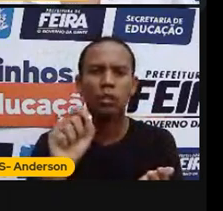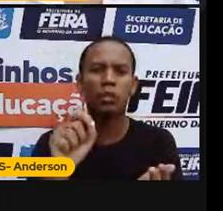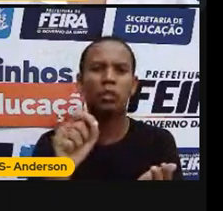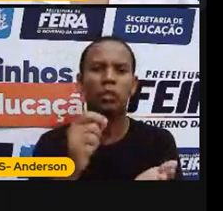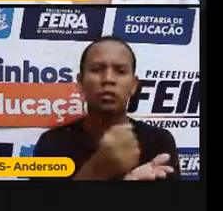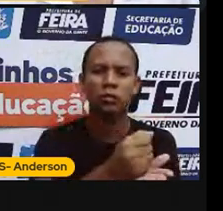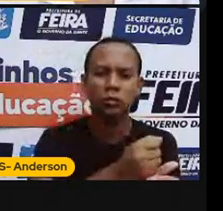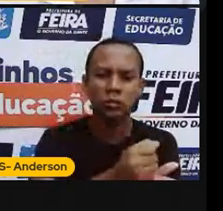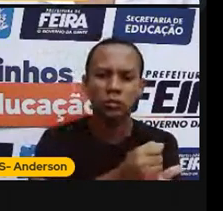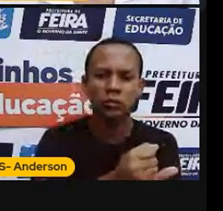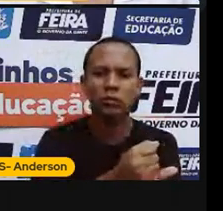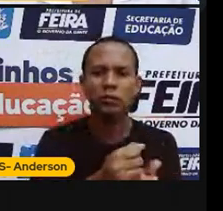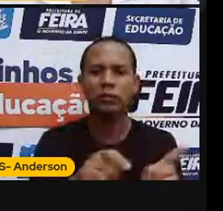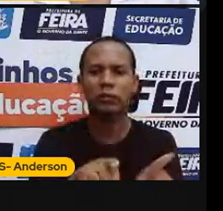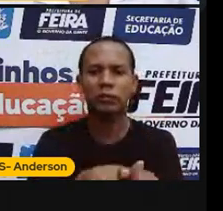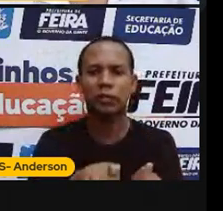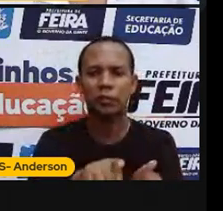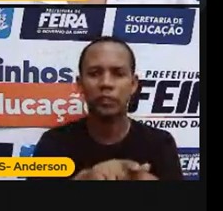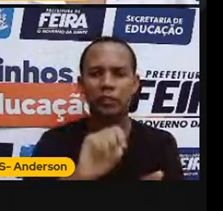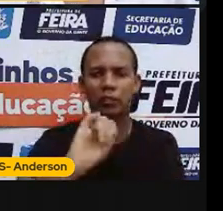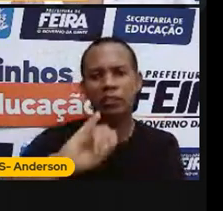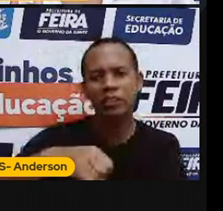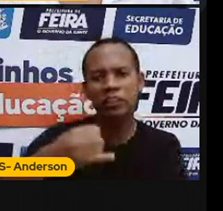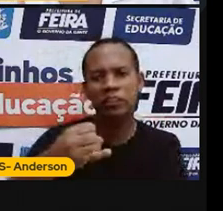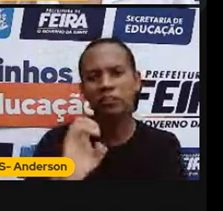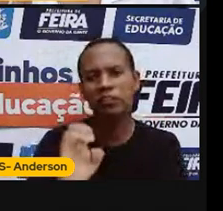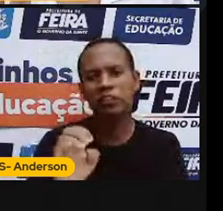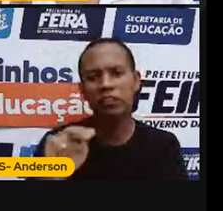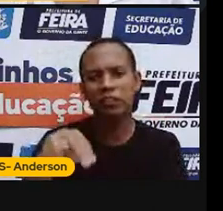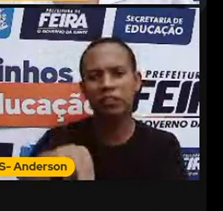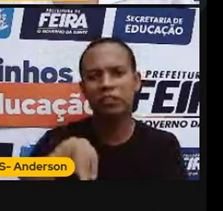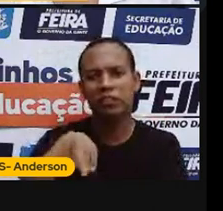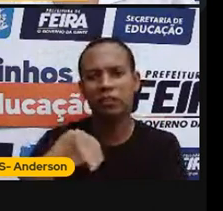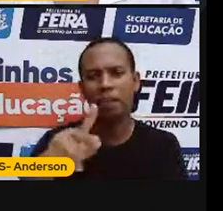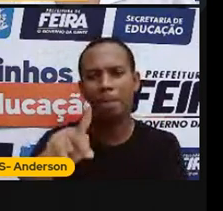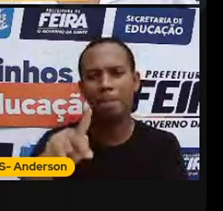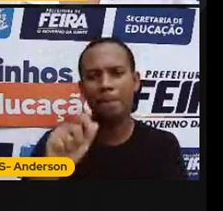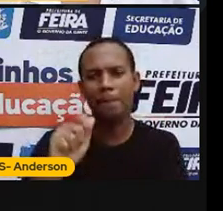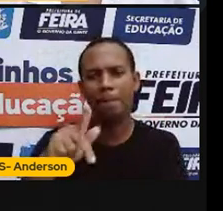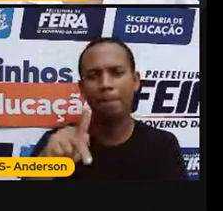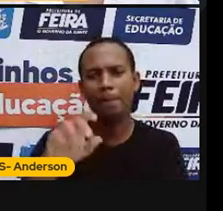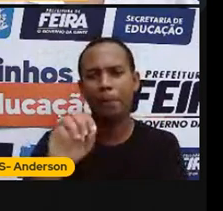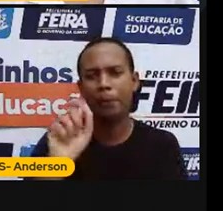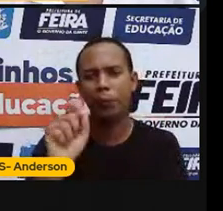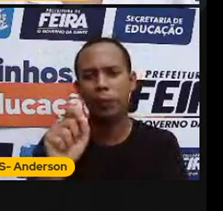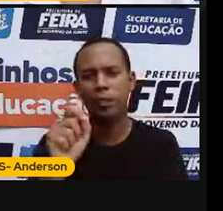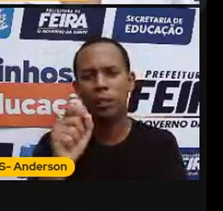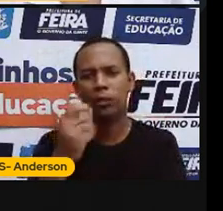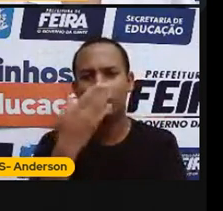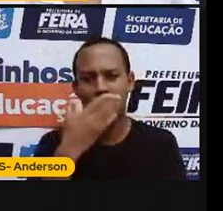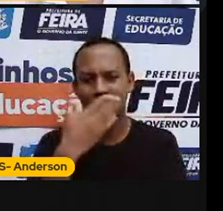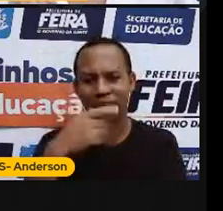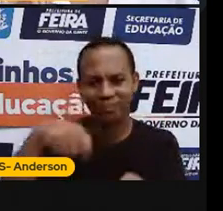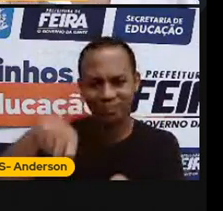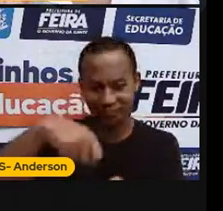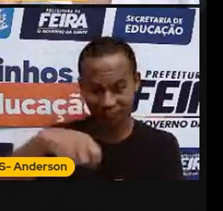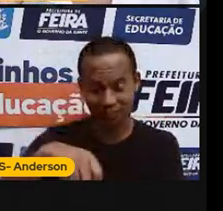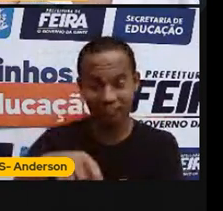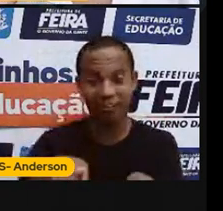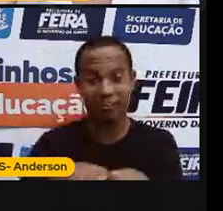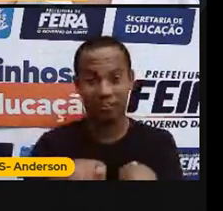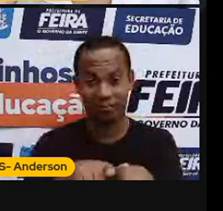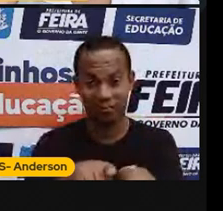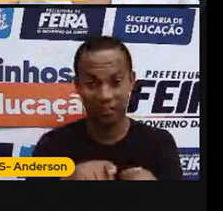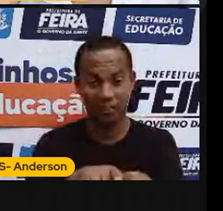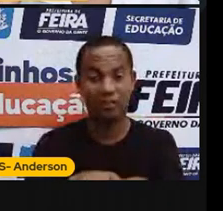carne. E o jenipapo é aquela fruta, né, que faz doce, faz bebida, suco. E aí o